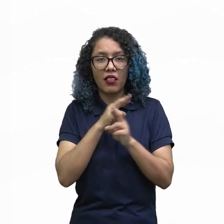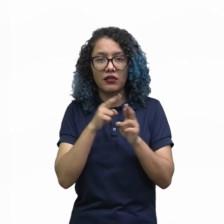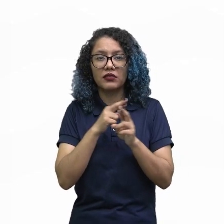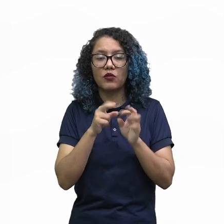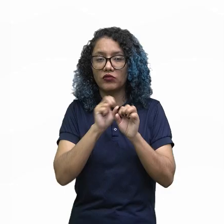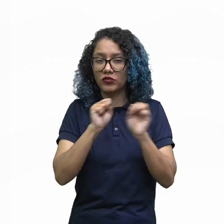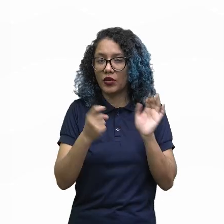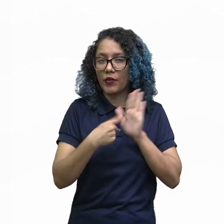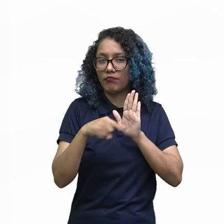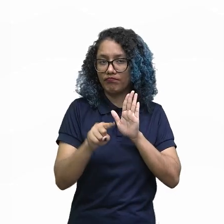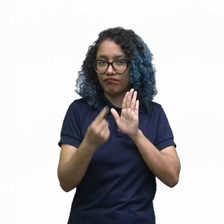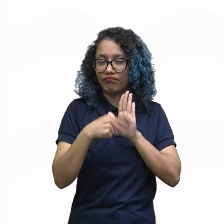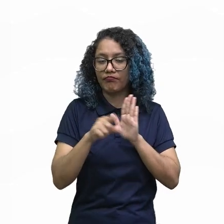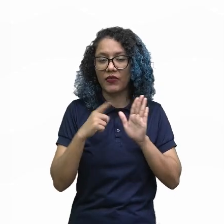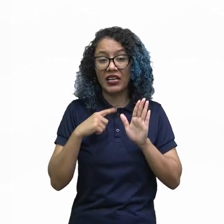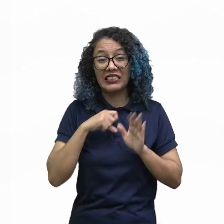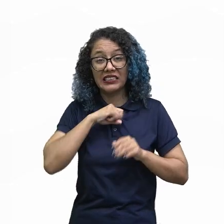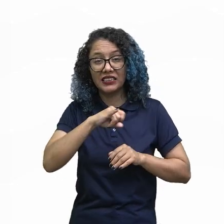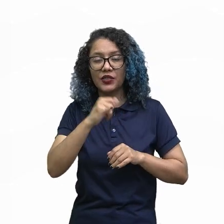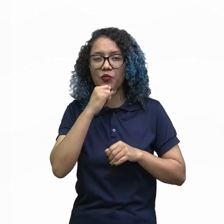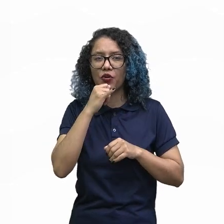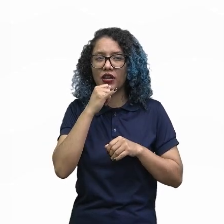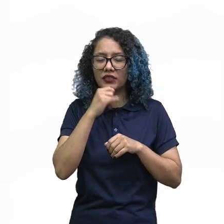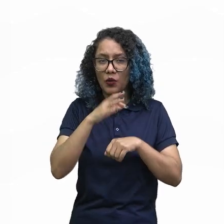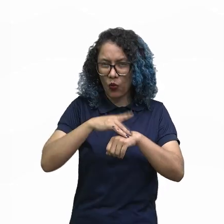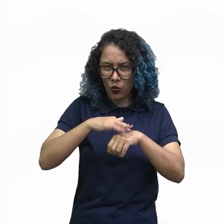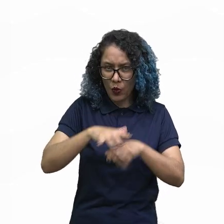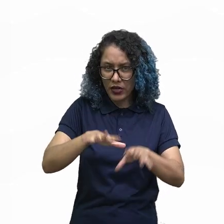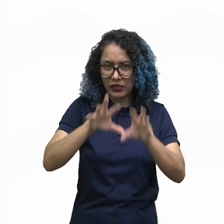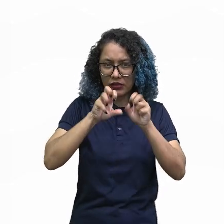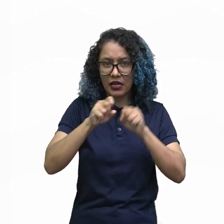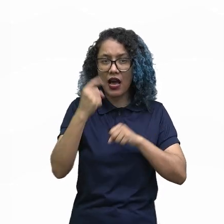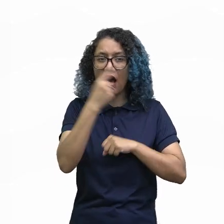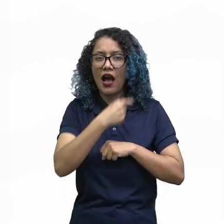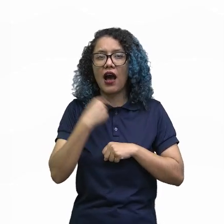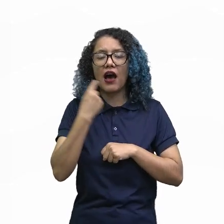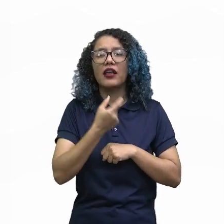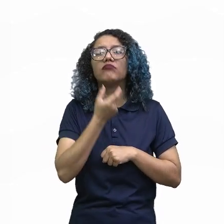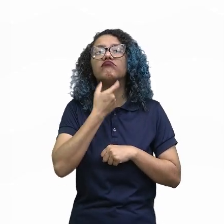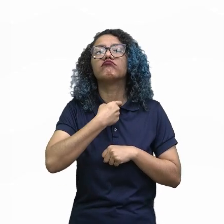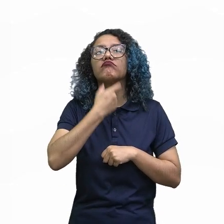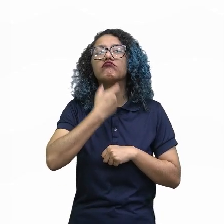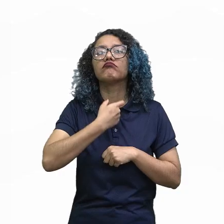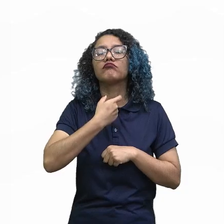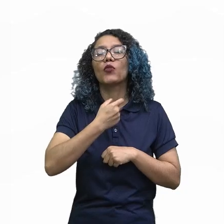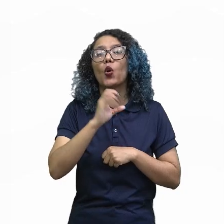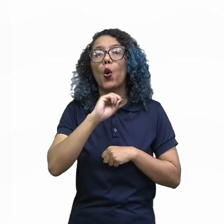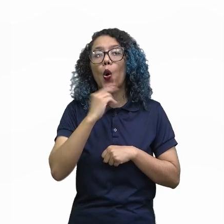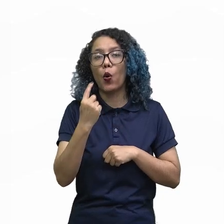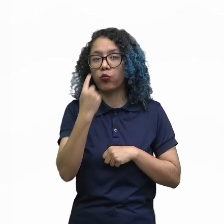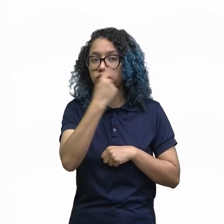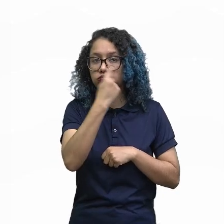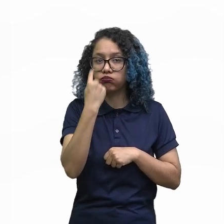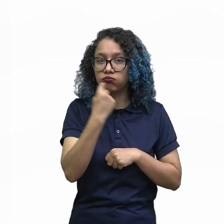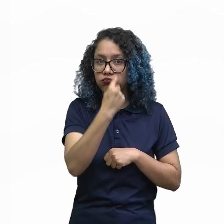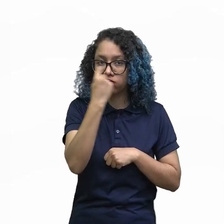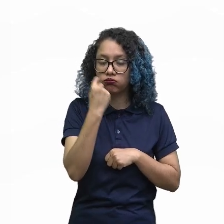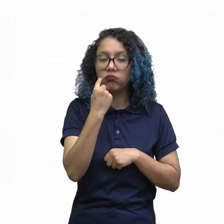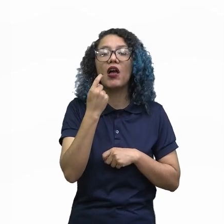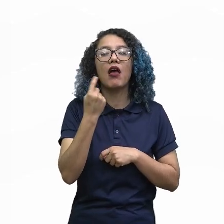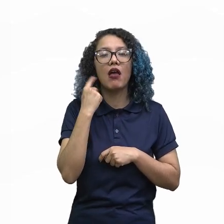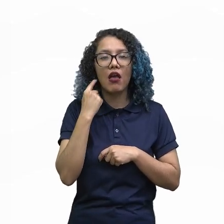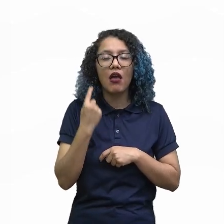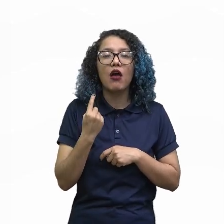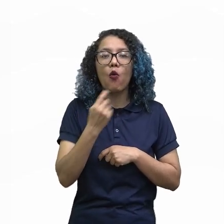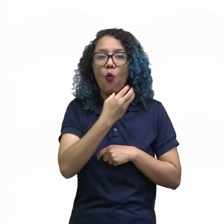imune. Quando ocorre ali alguma infecção, por exemplo, na área da garganta ou nas vias aéreas, são esses órgãos